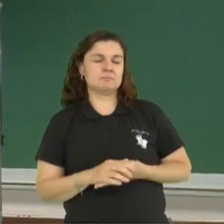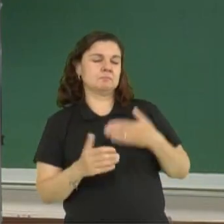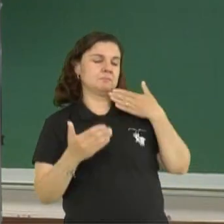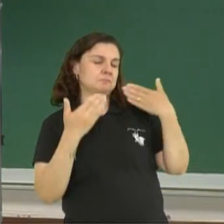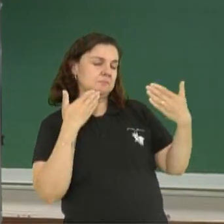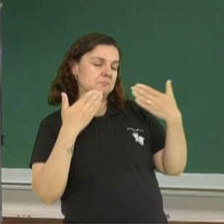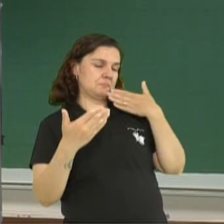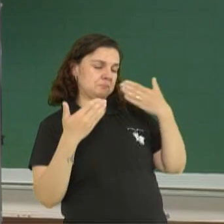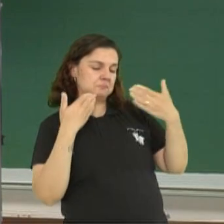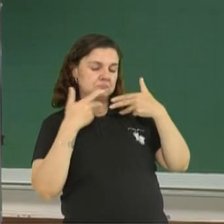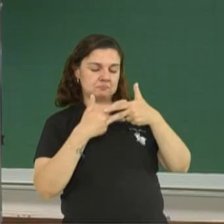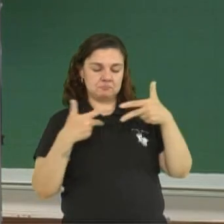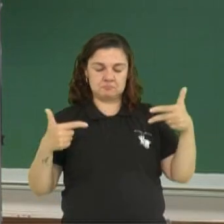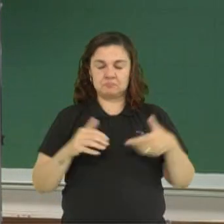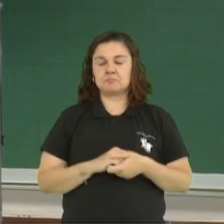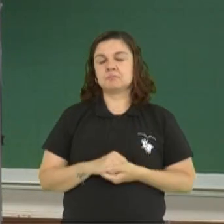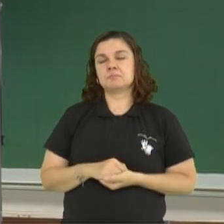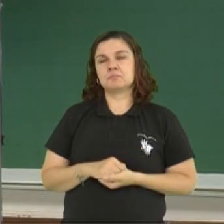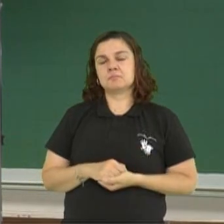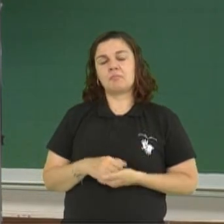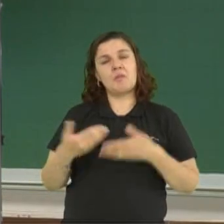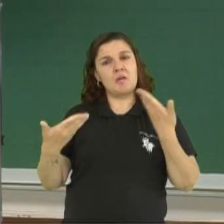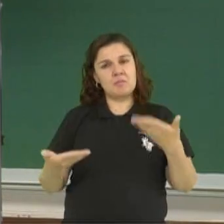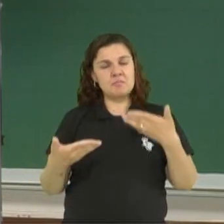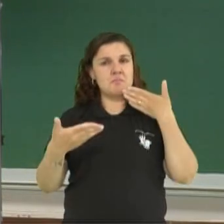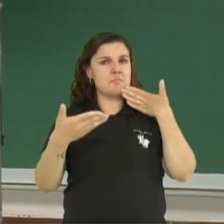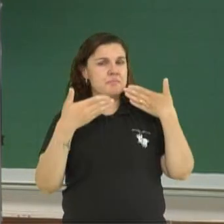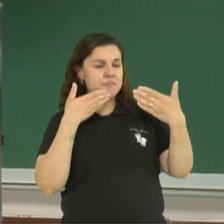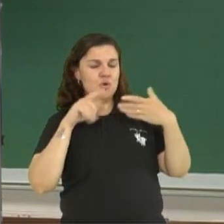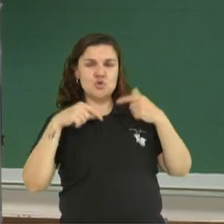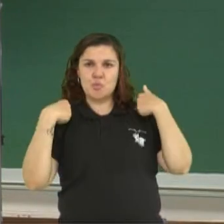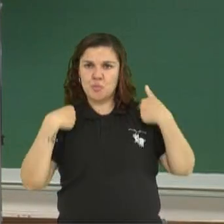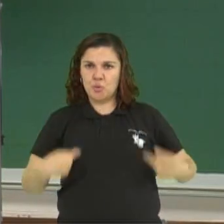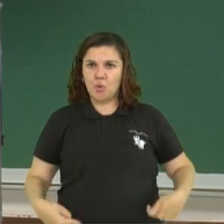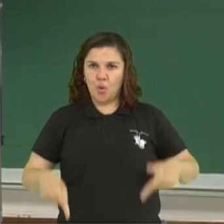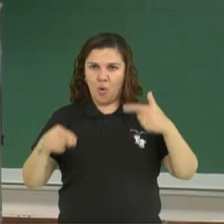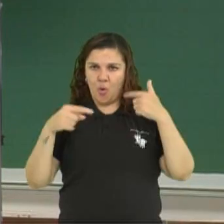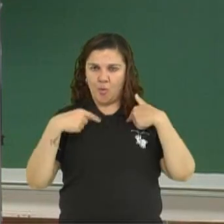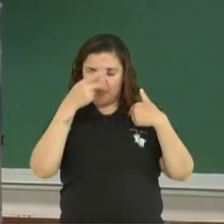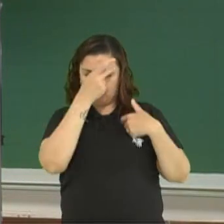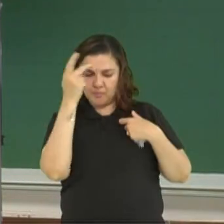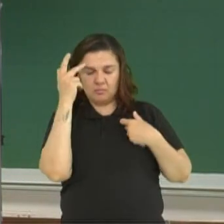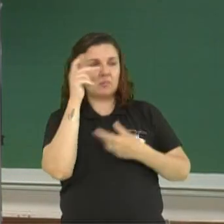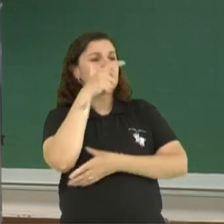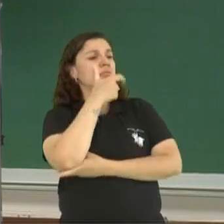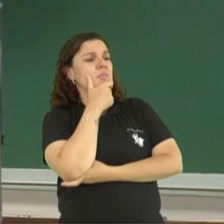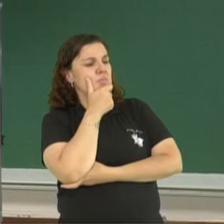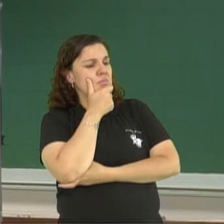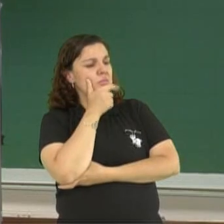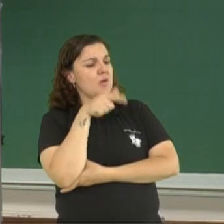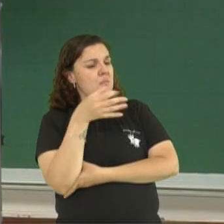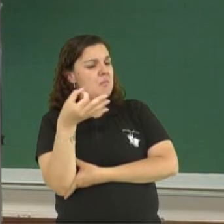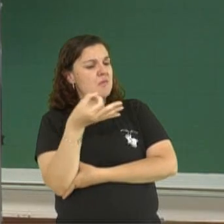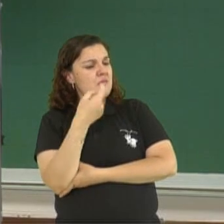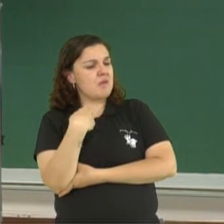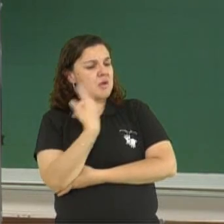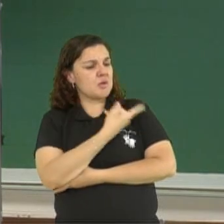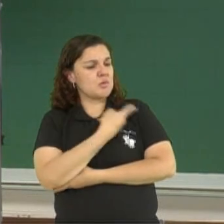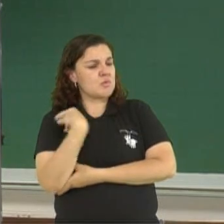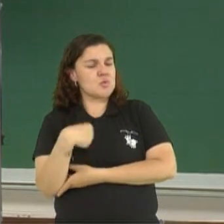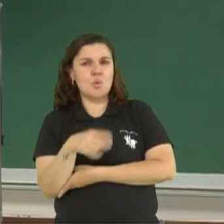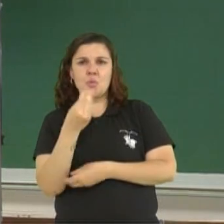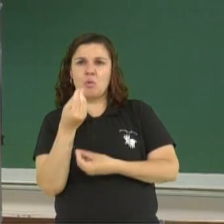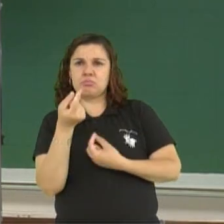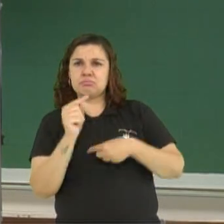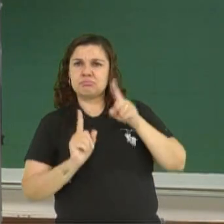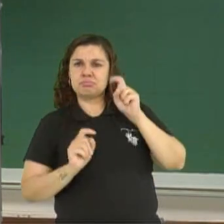debatendo sobre várias coisas. E eles começaram a debater sobre o corpo humano. Começaram a falar, meu Deus, é uma perfeição o nosso corpo. Como é que ele funciona